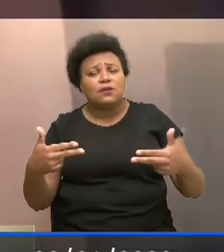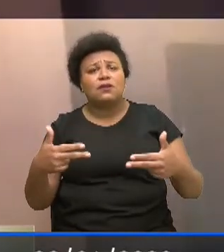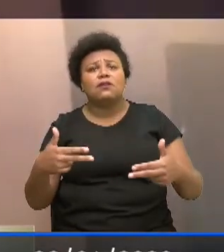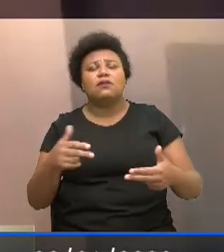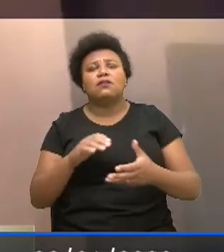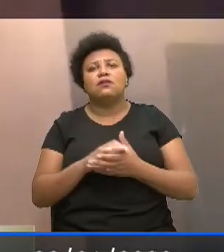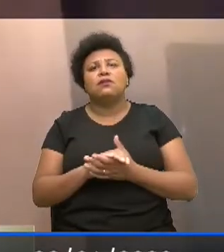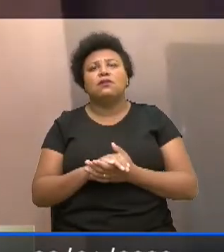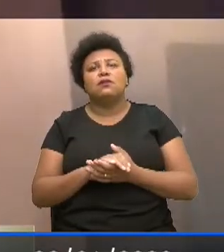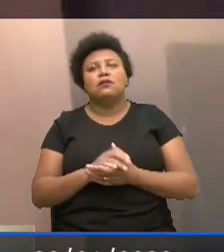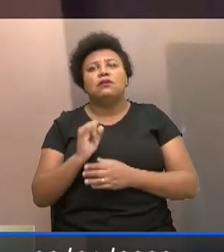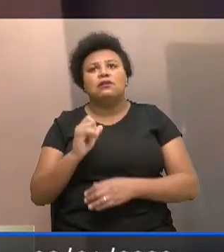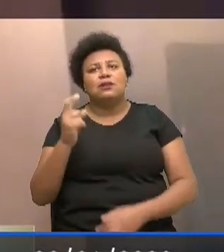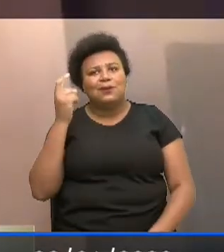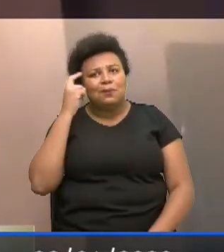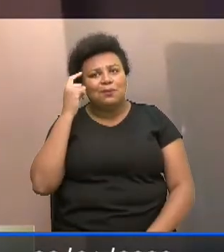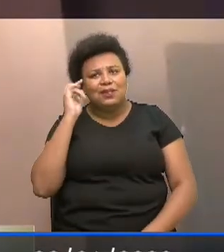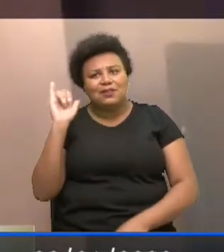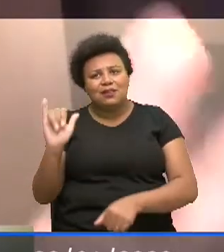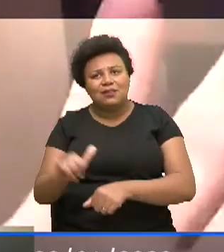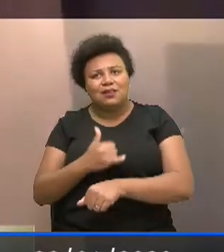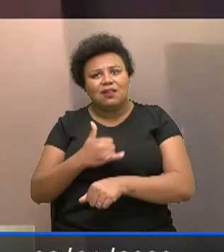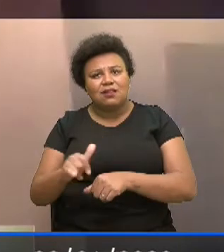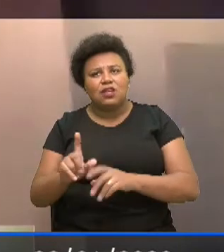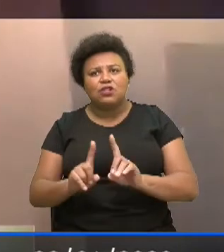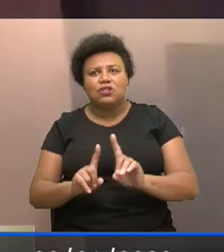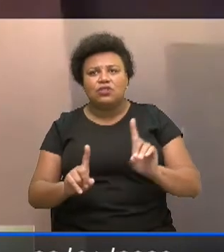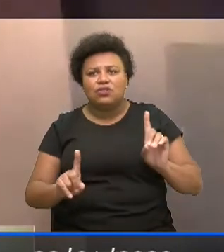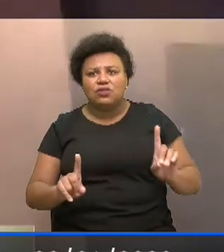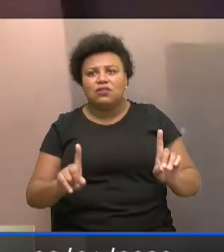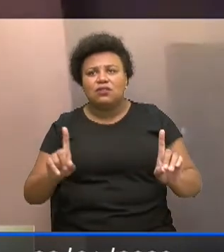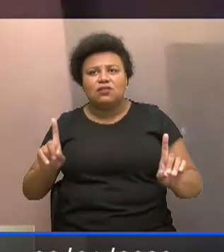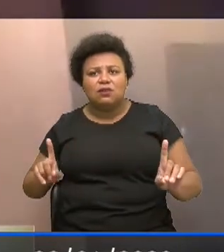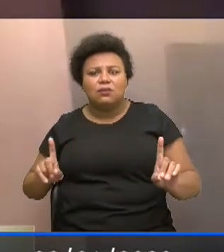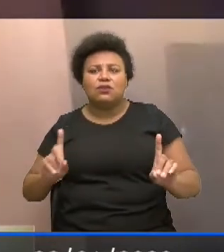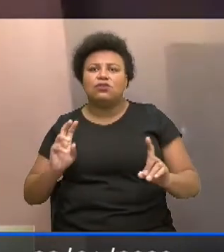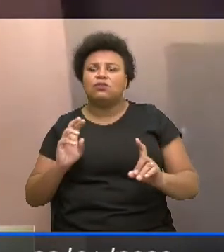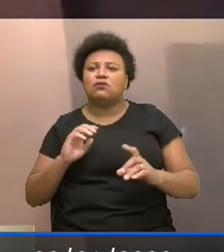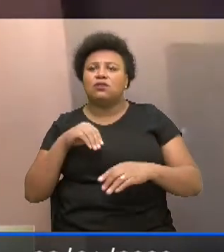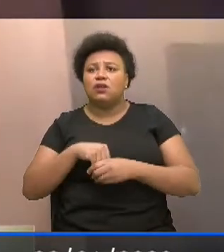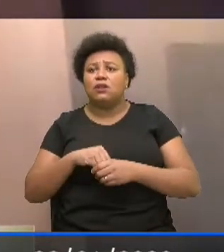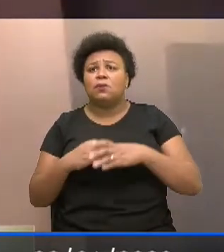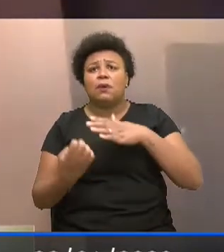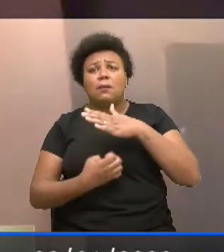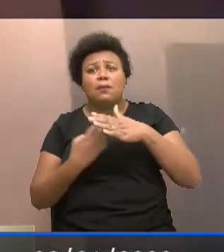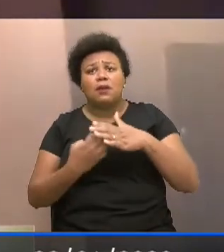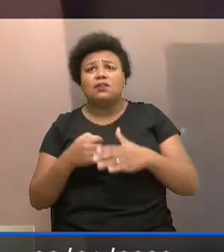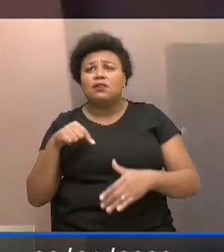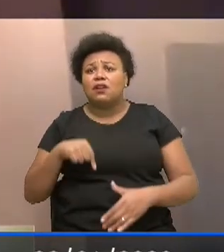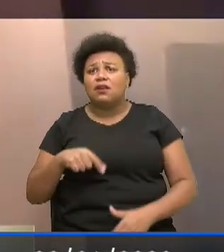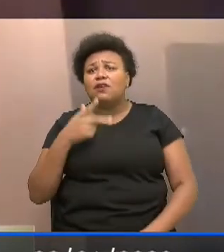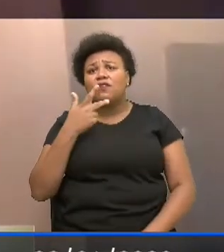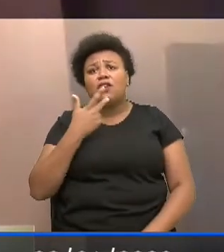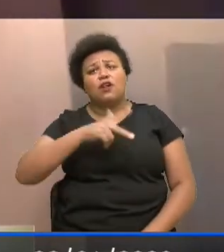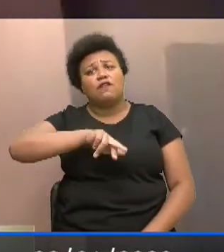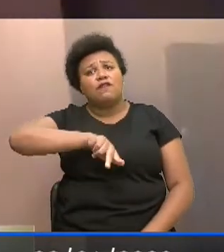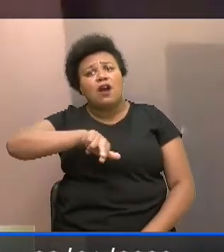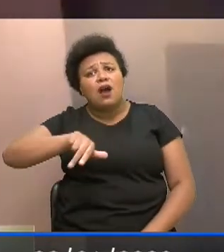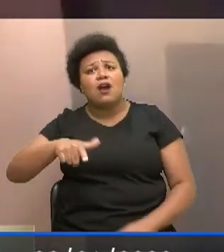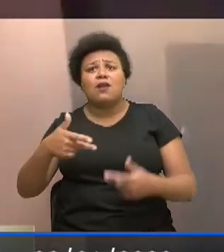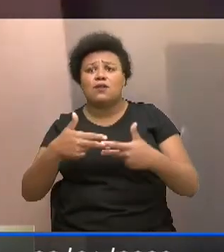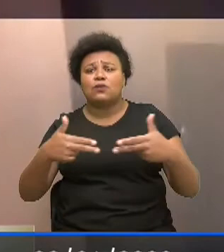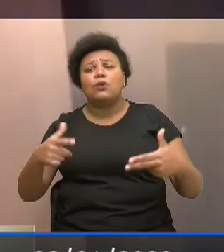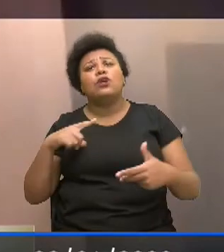que se pense estratégias de distanciamento internamente às empresas. E aqui foram faladas várias coisas com as quais eu